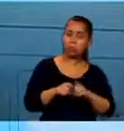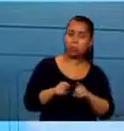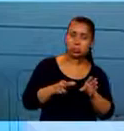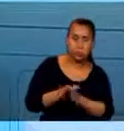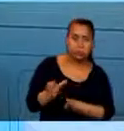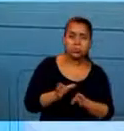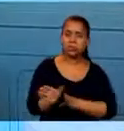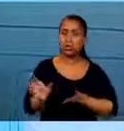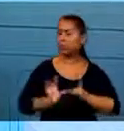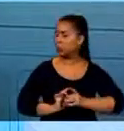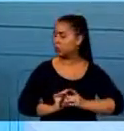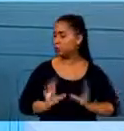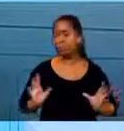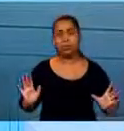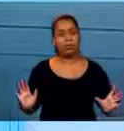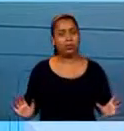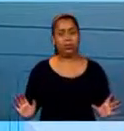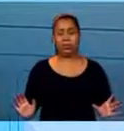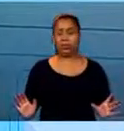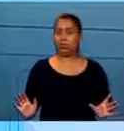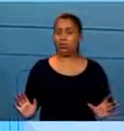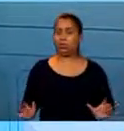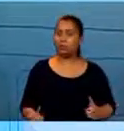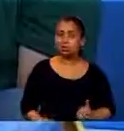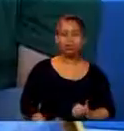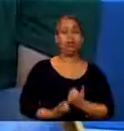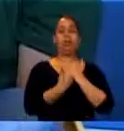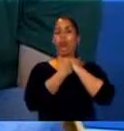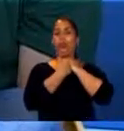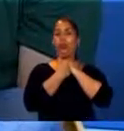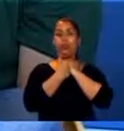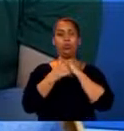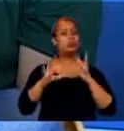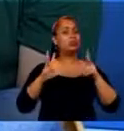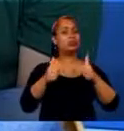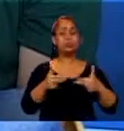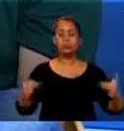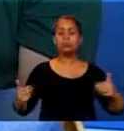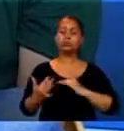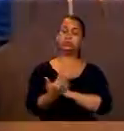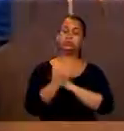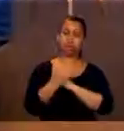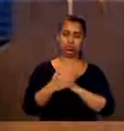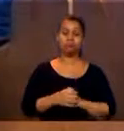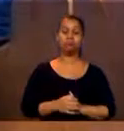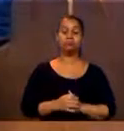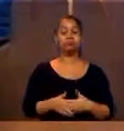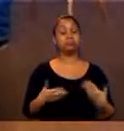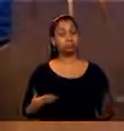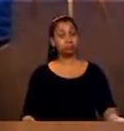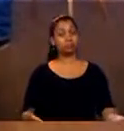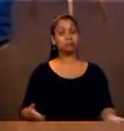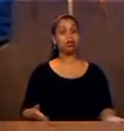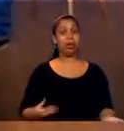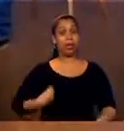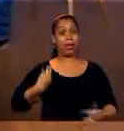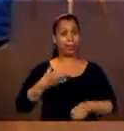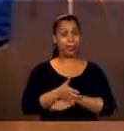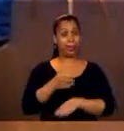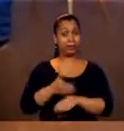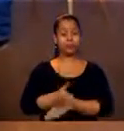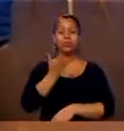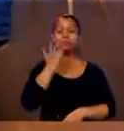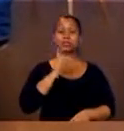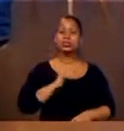palavra, né? Uma palavra de apoio. Tudo isso ajuda a gente. Aliás, a participação de crianças